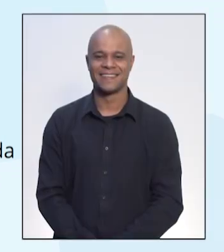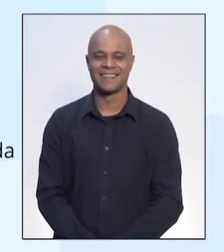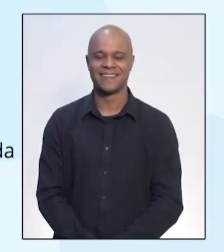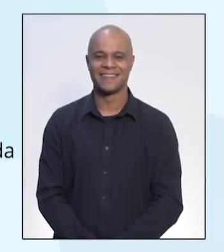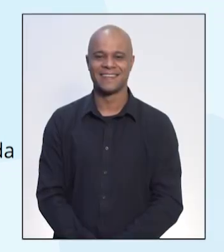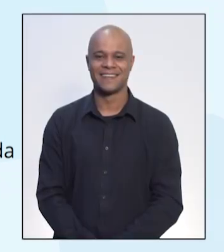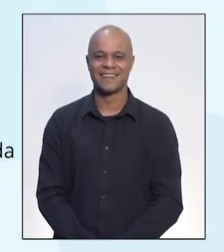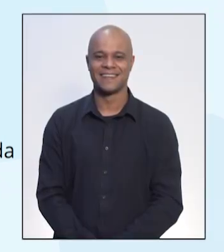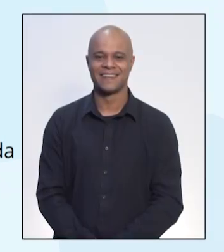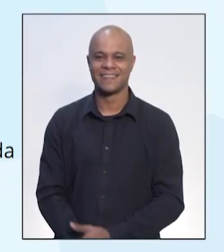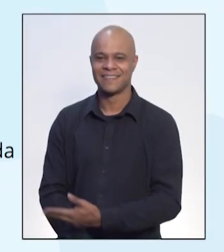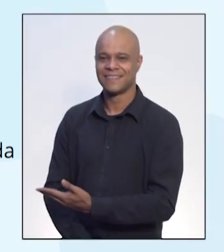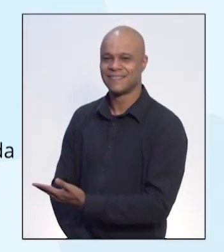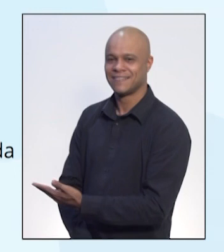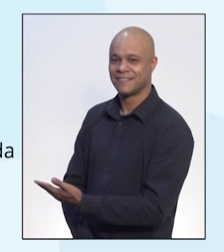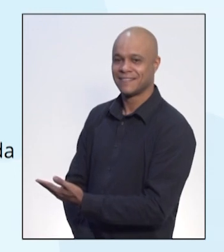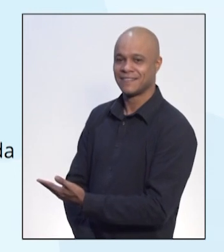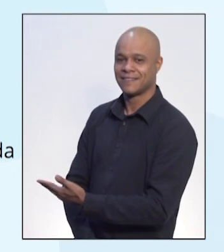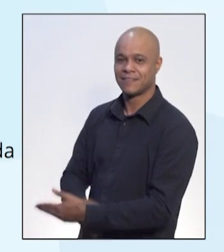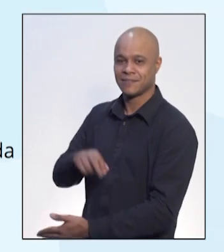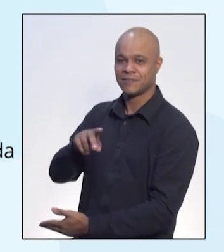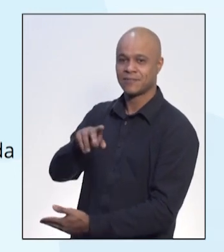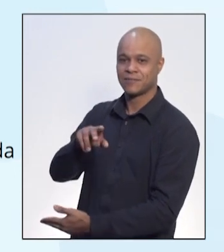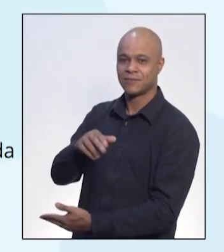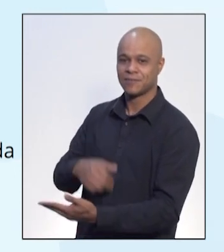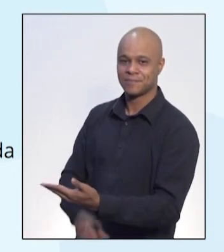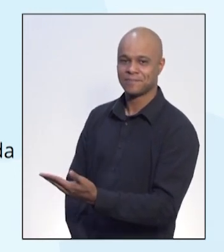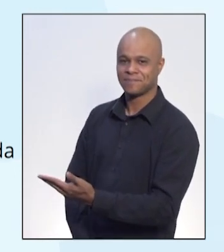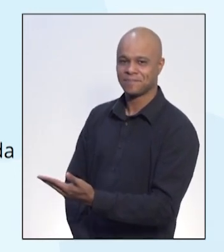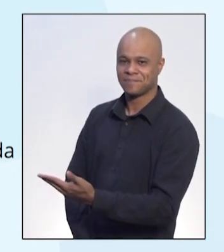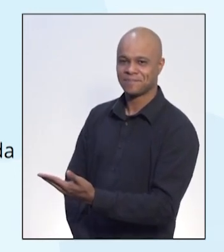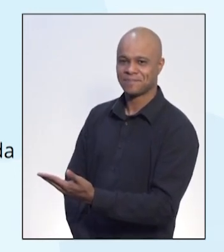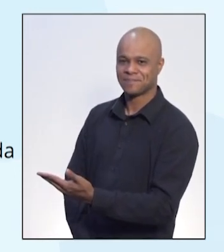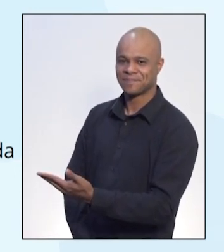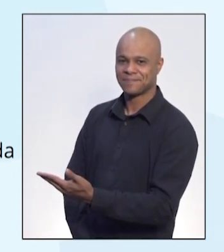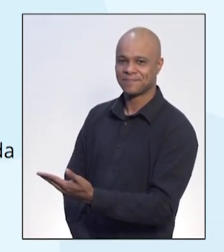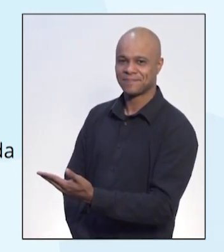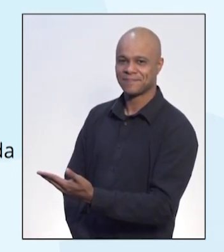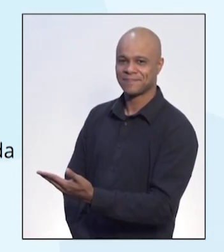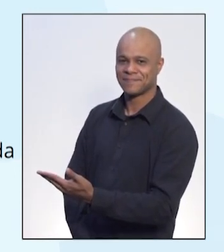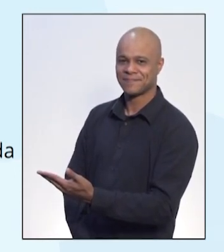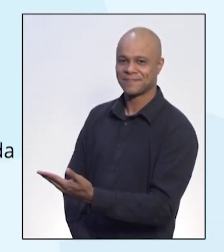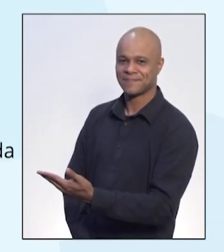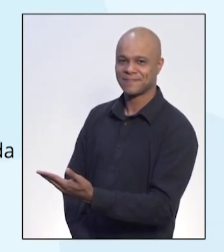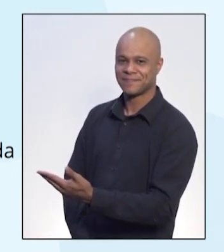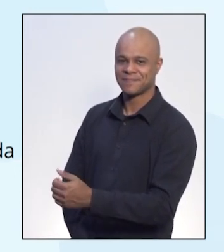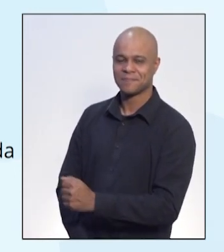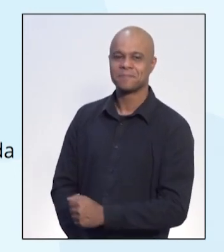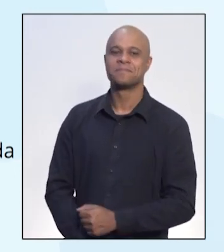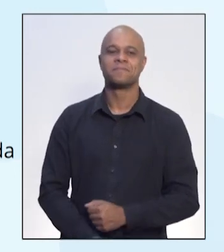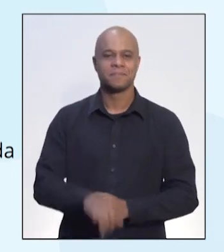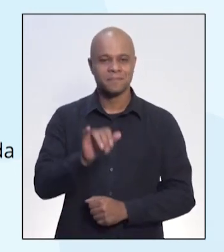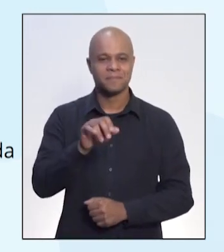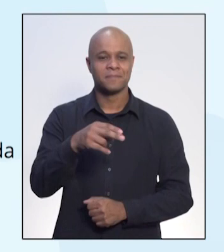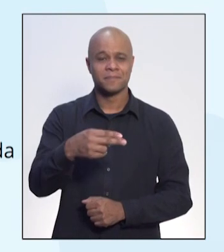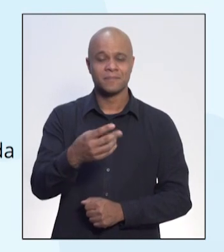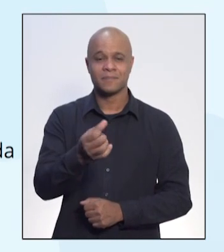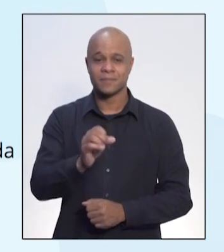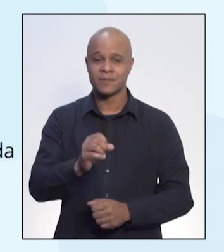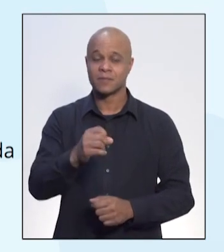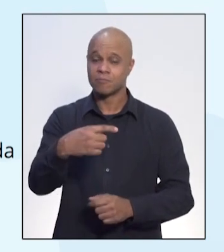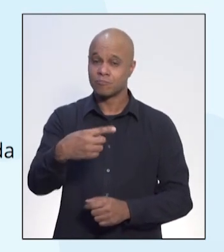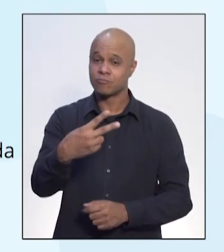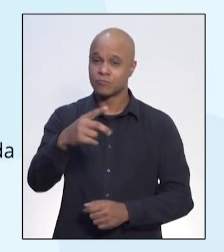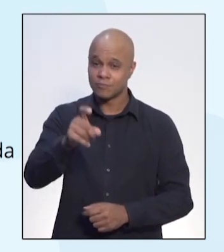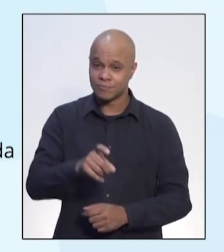Então, a mesma ideia, vocês já leram aí, vocês já estão se adiantando, né? Que o y é 60 menos 2x, vocês já acharam lá no item A.